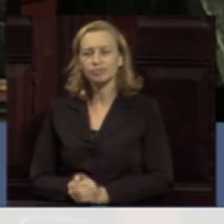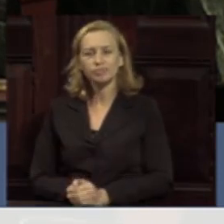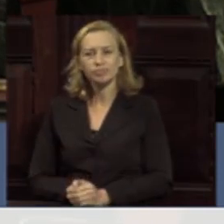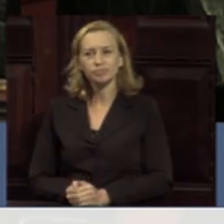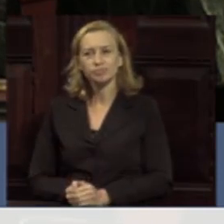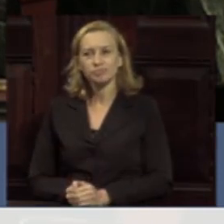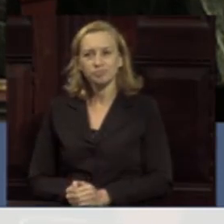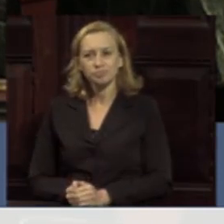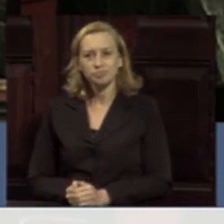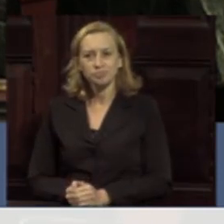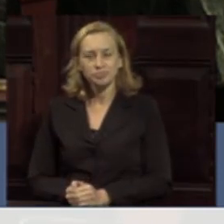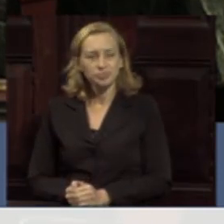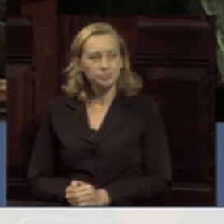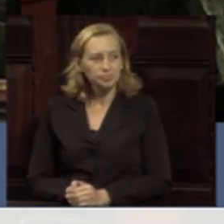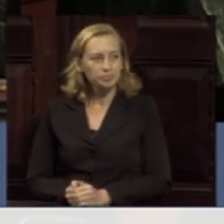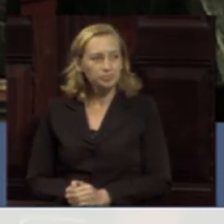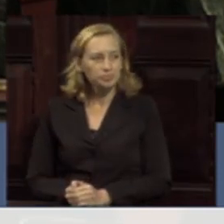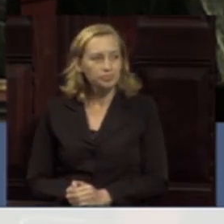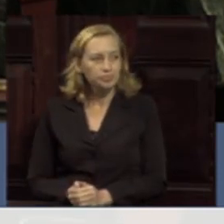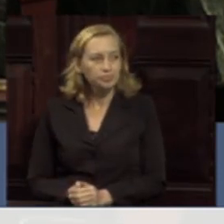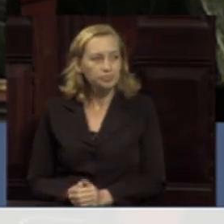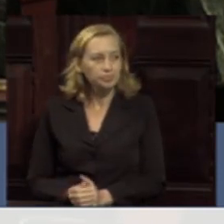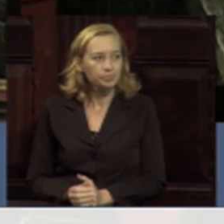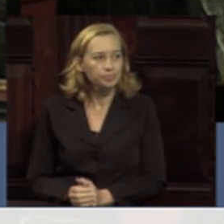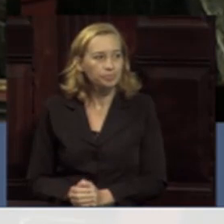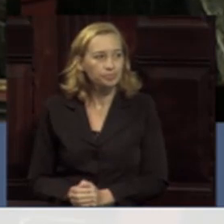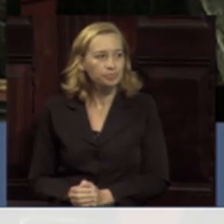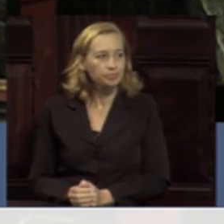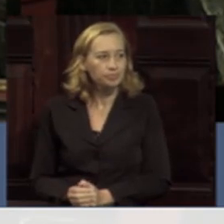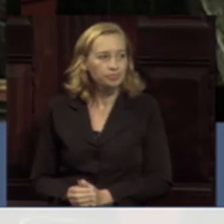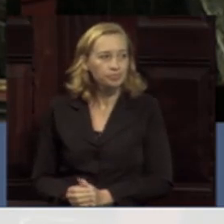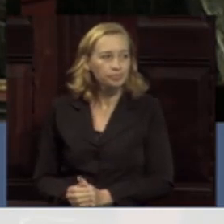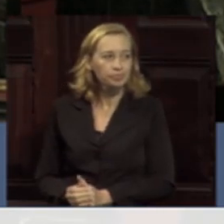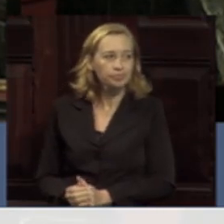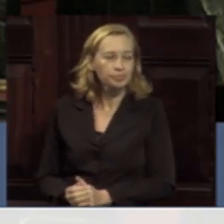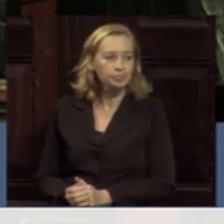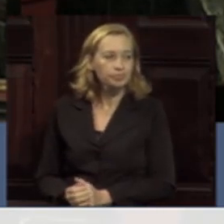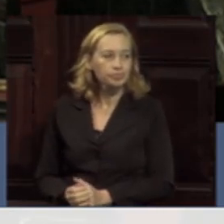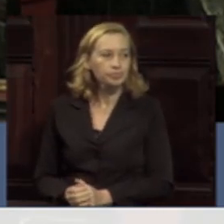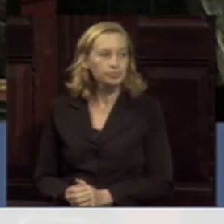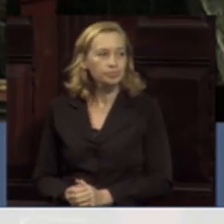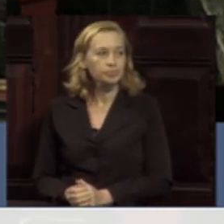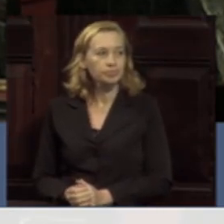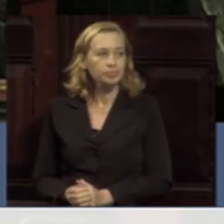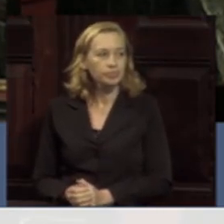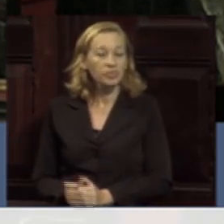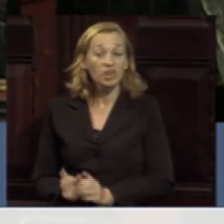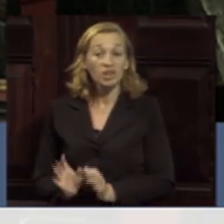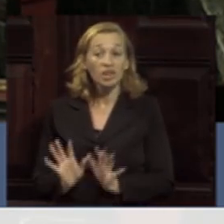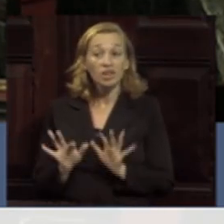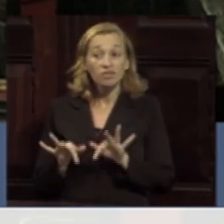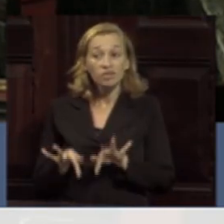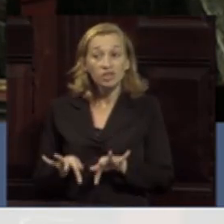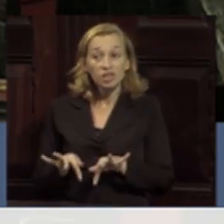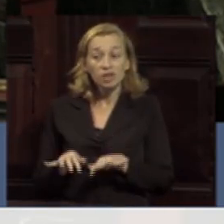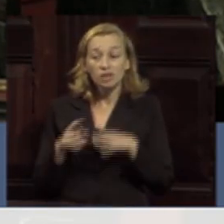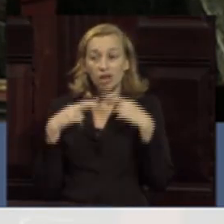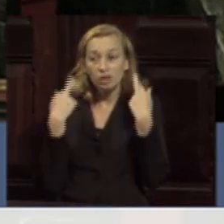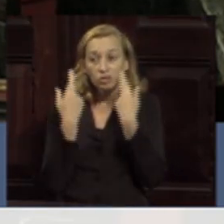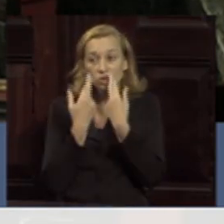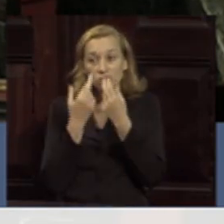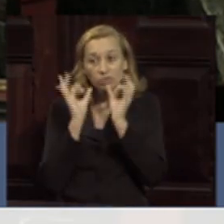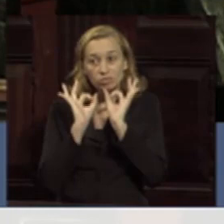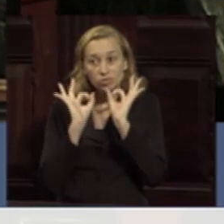é um expediente final meramente ordinário, porque fazemos esta